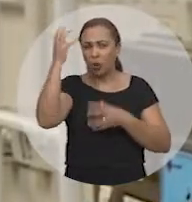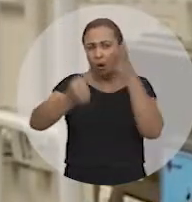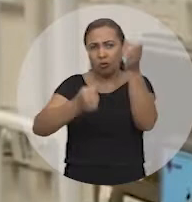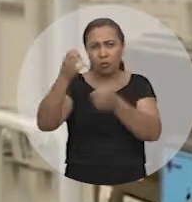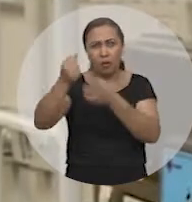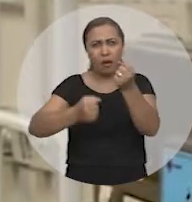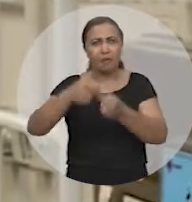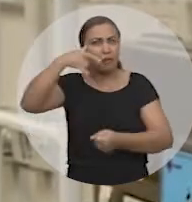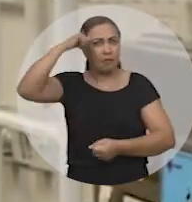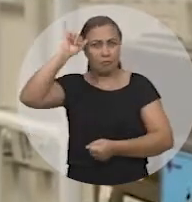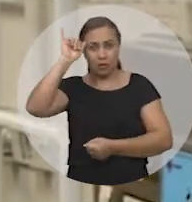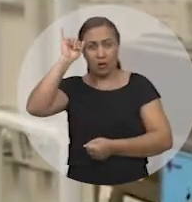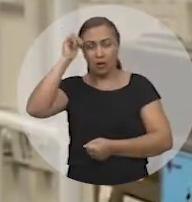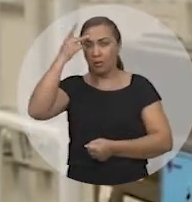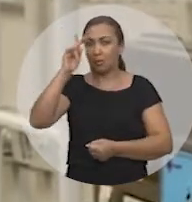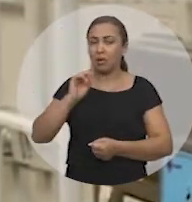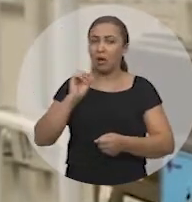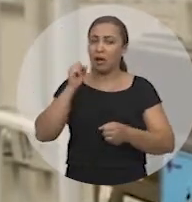as vacas para